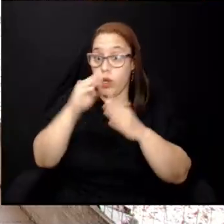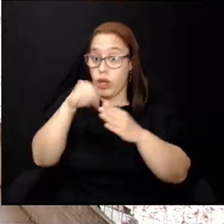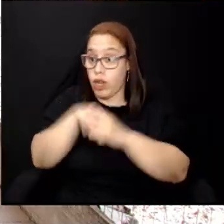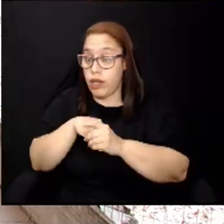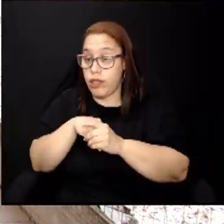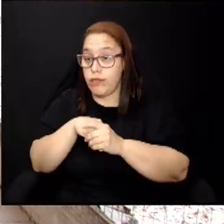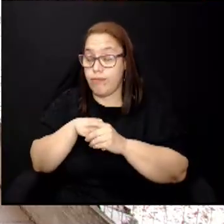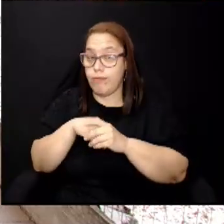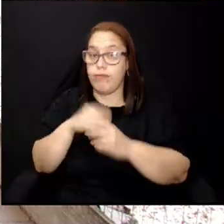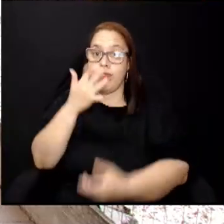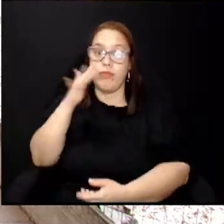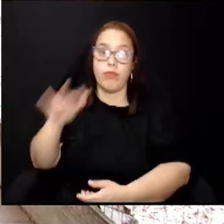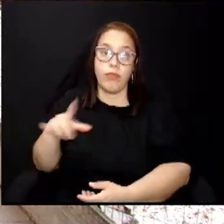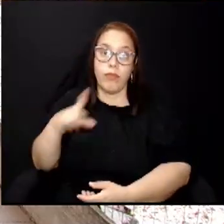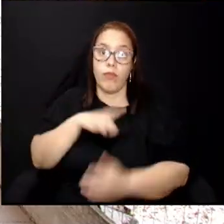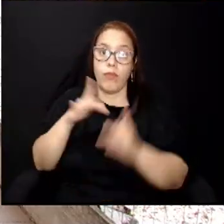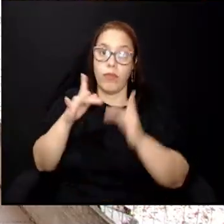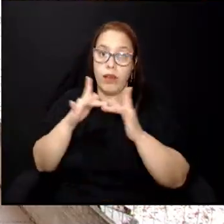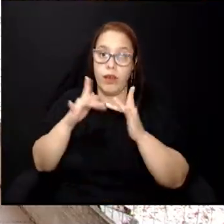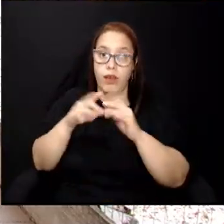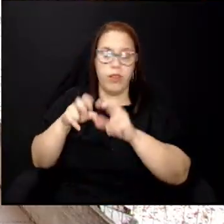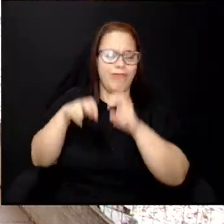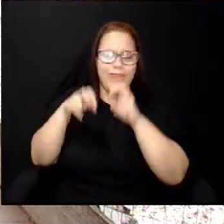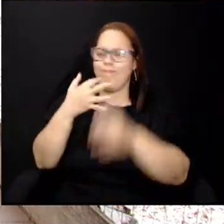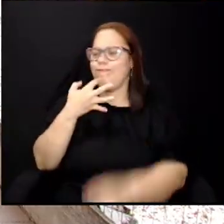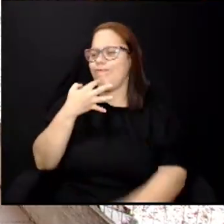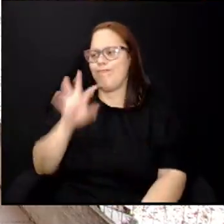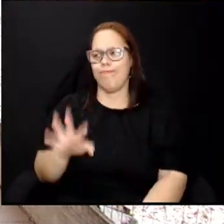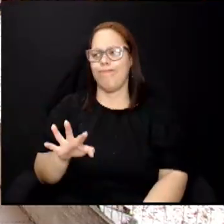têm contato com o sítio, mas não sabem o que fazer. Às vezes o avô ou a